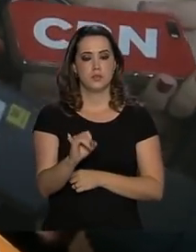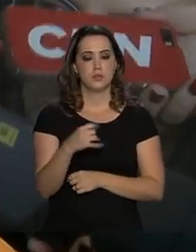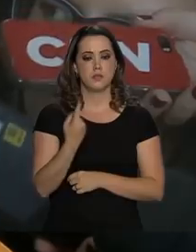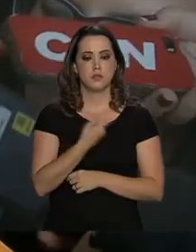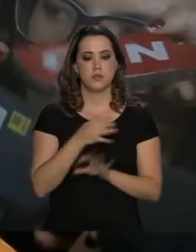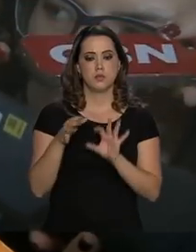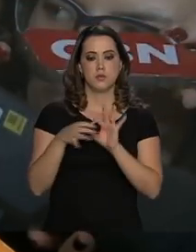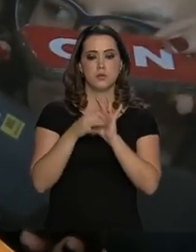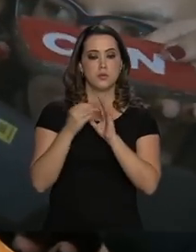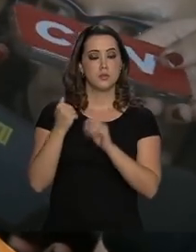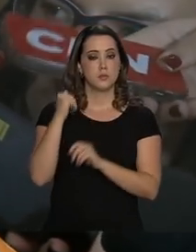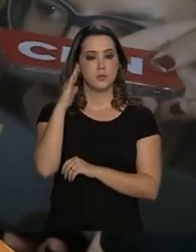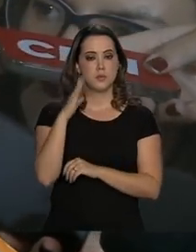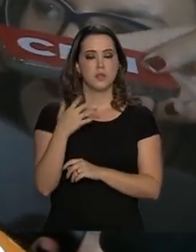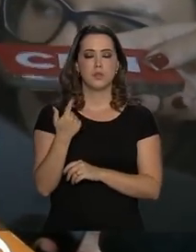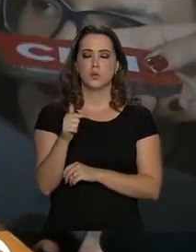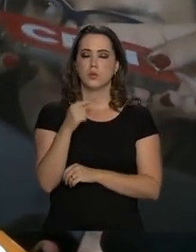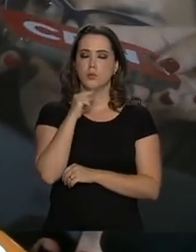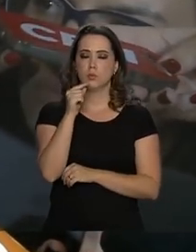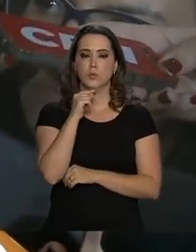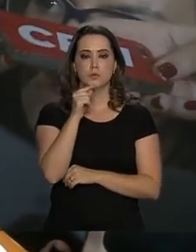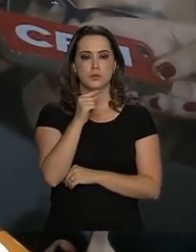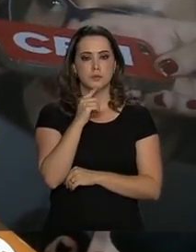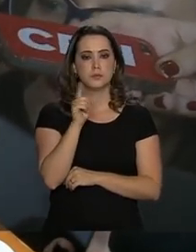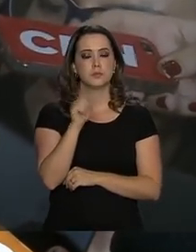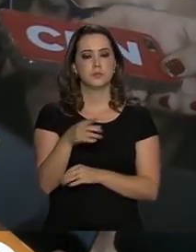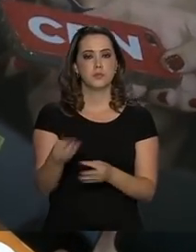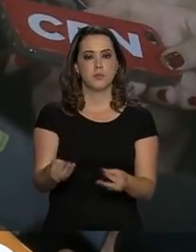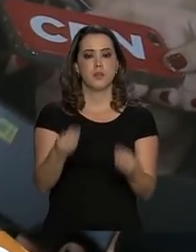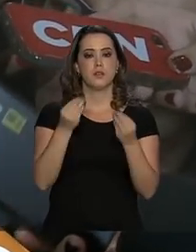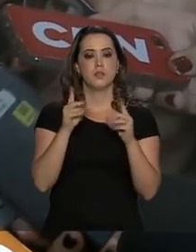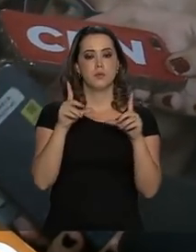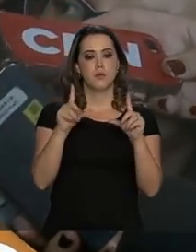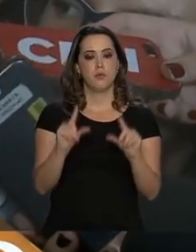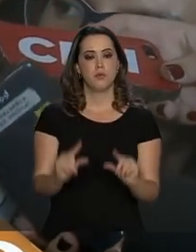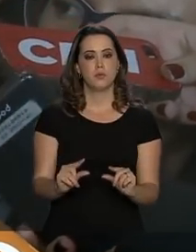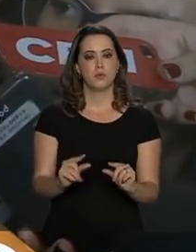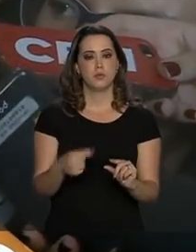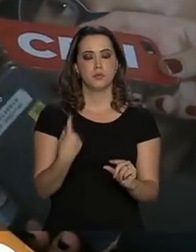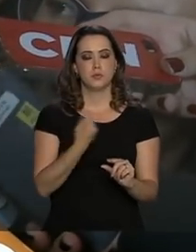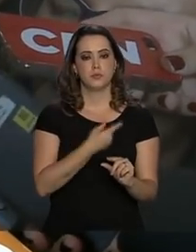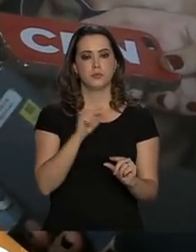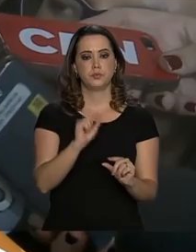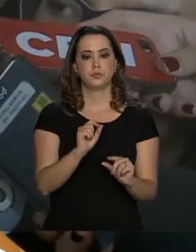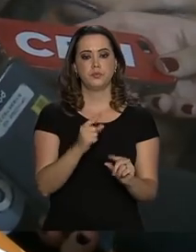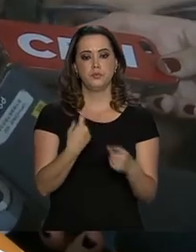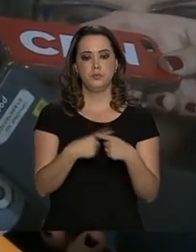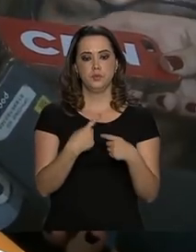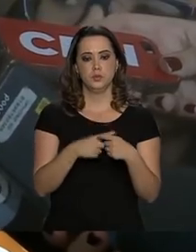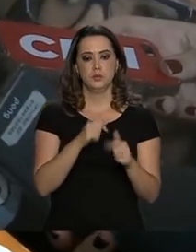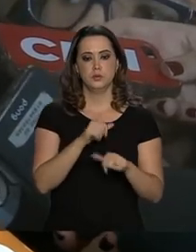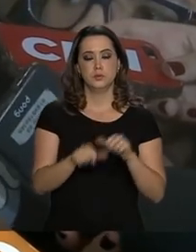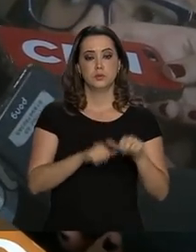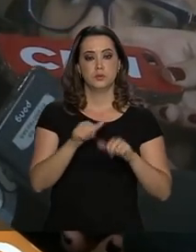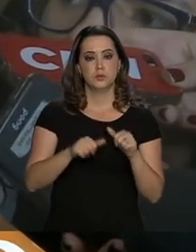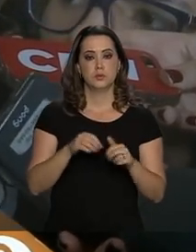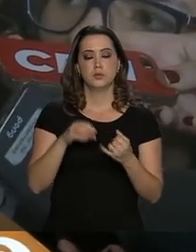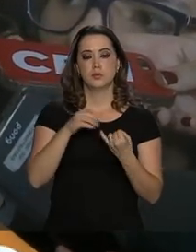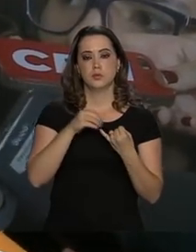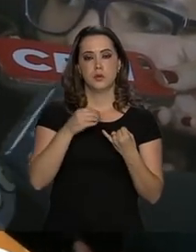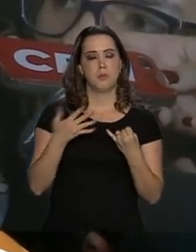uma integração maior Sem dúvida nenhuma traremos o menor custo né O que tornará o o Inep bem mais